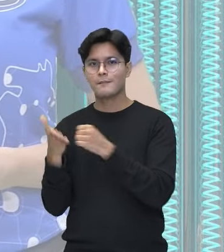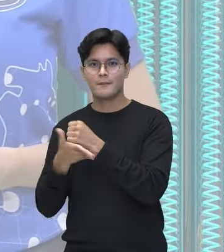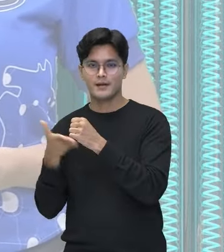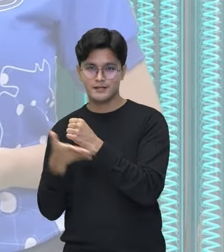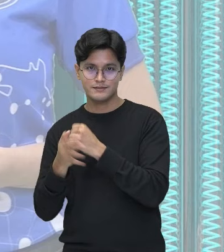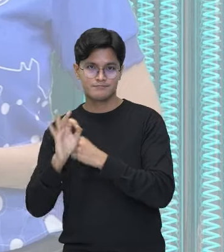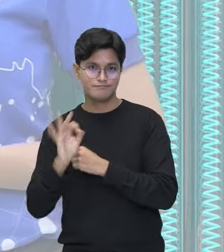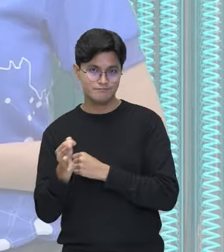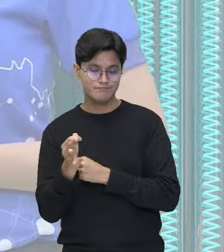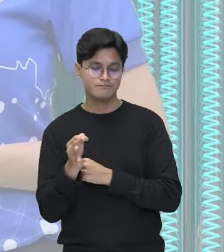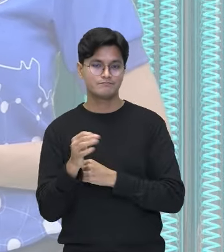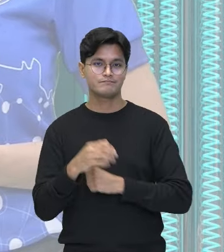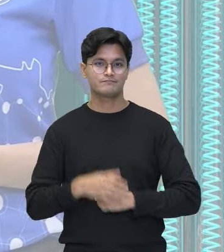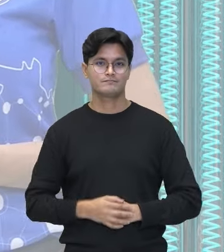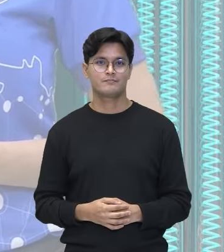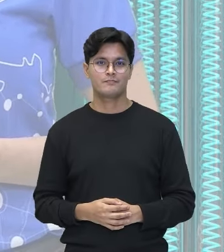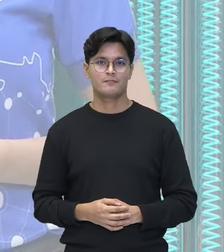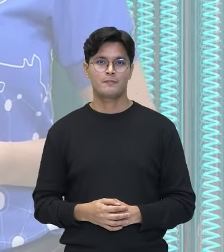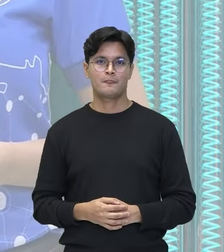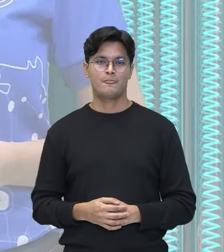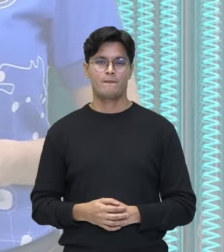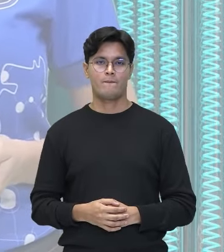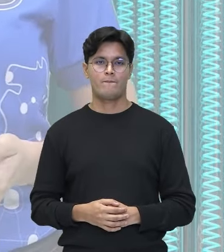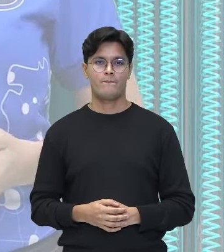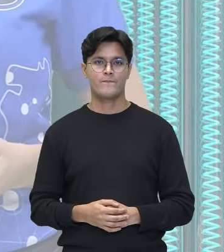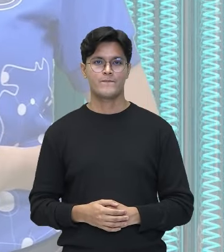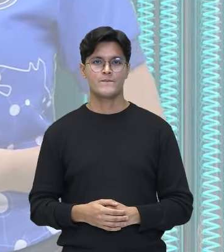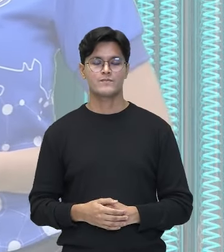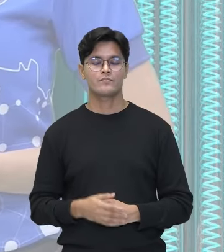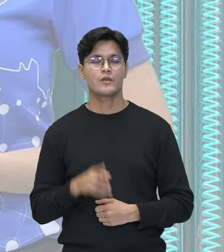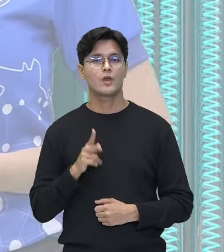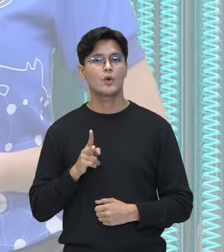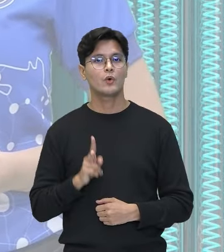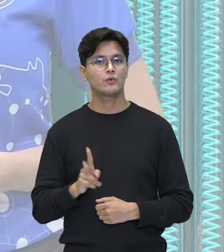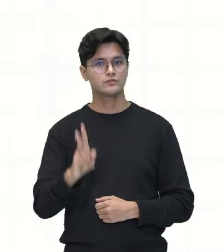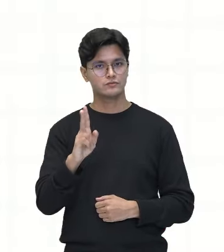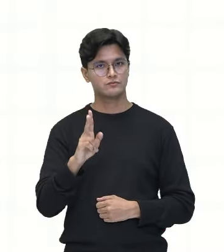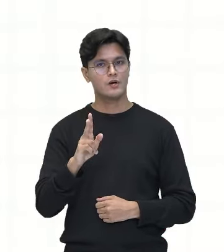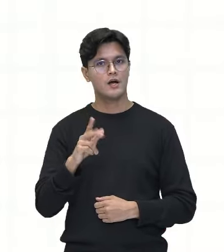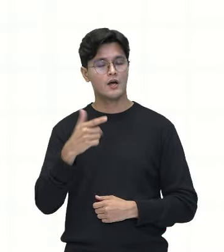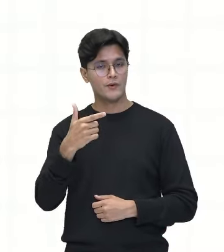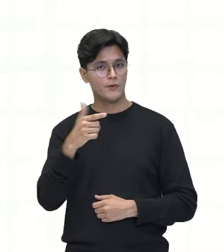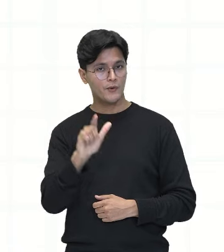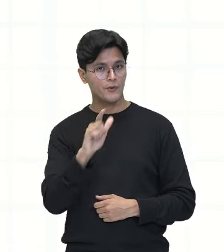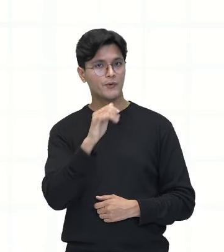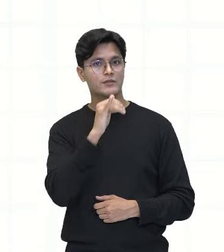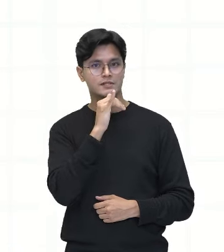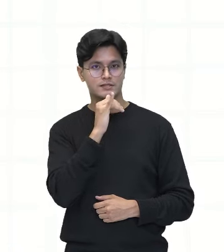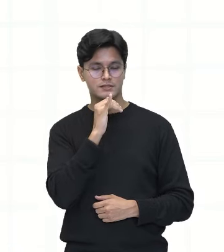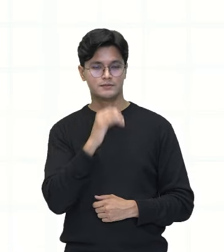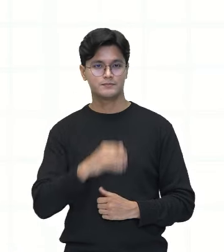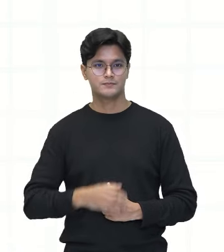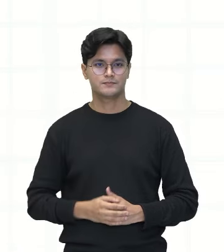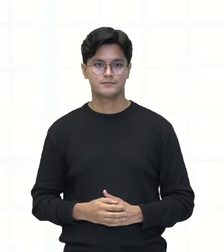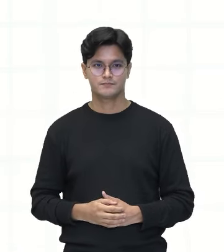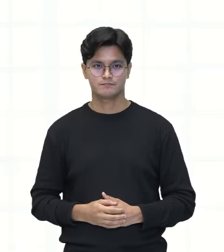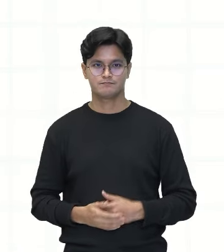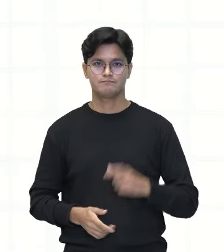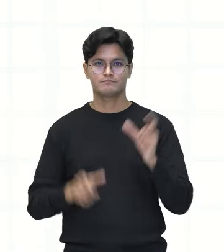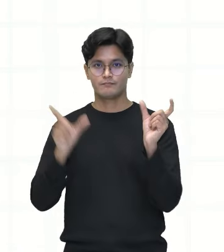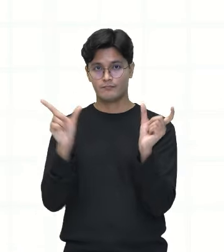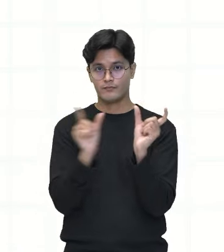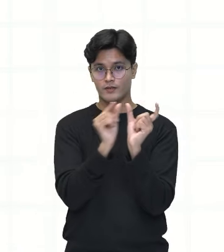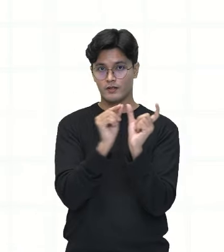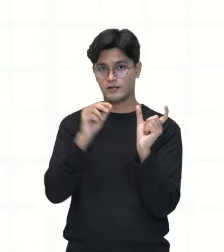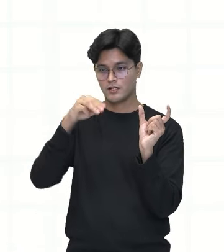ok? Prefix, right? Vamos continuar vendo outros tipos. Vamos ver então agora o